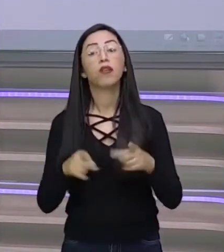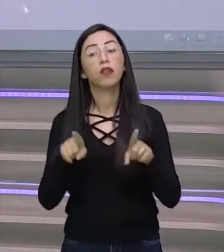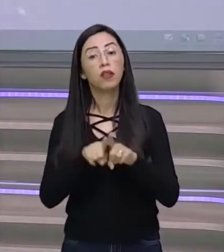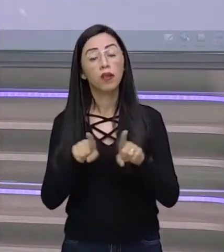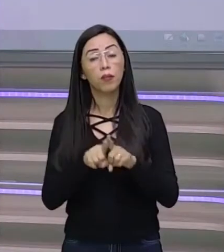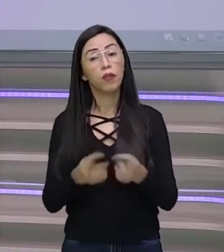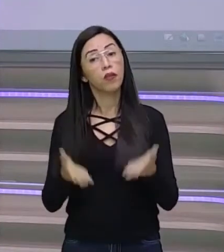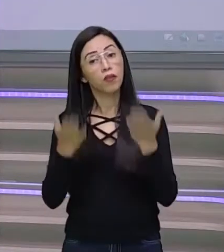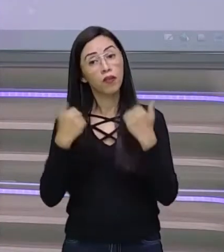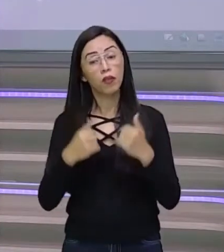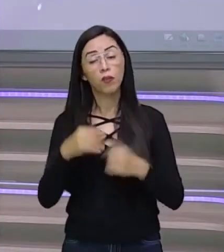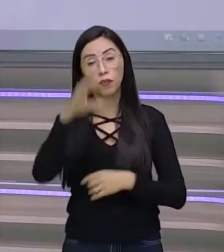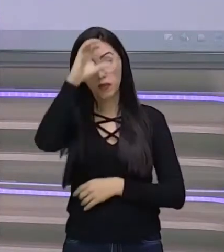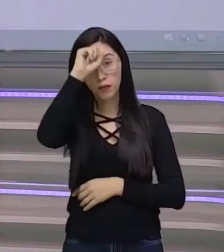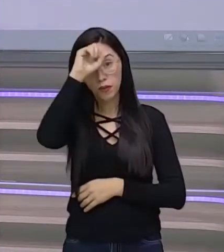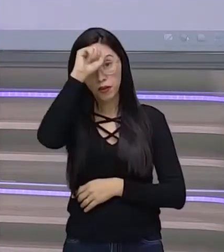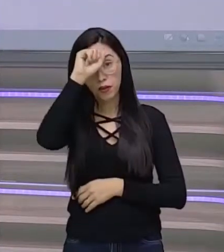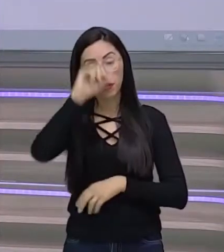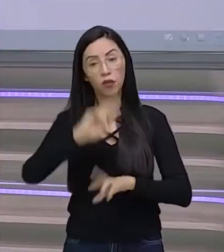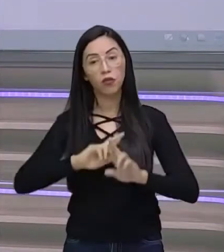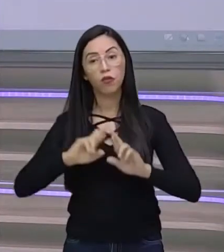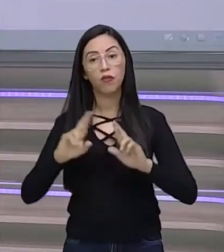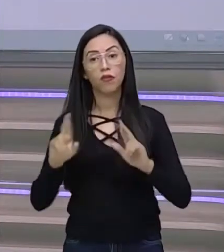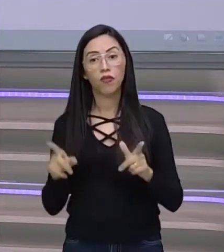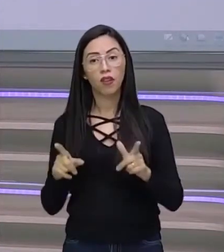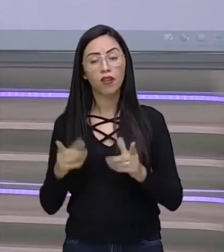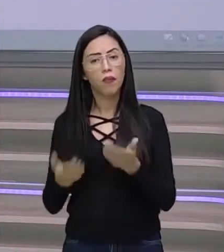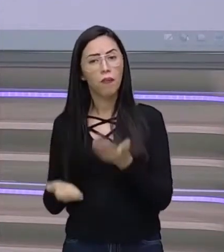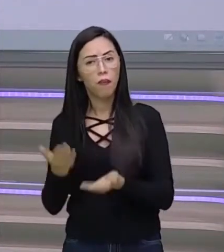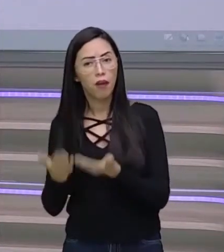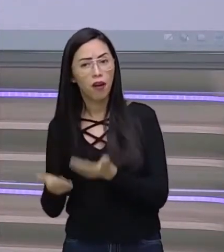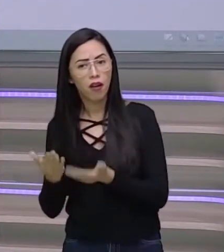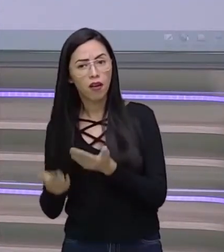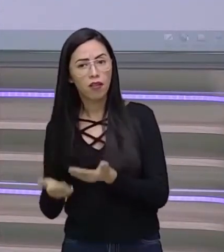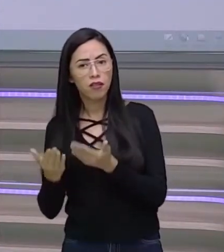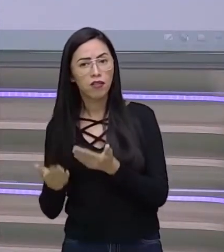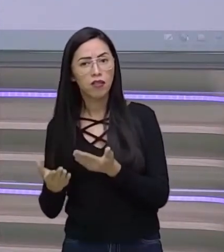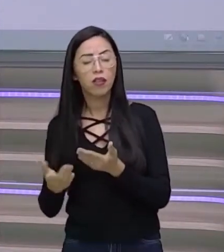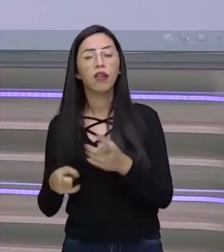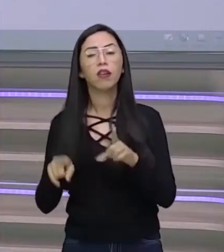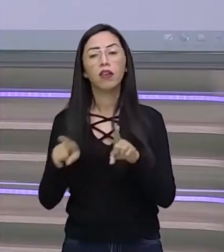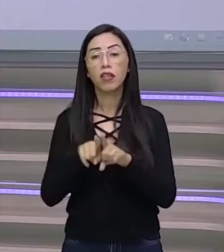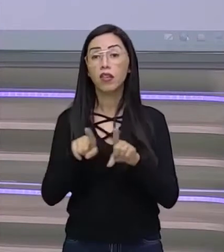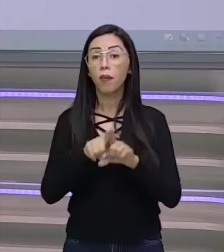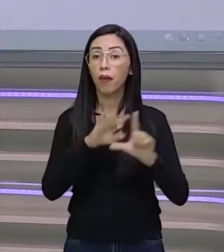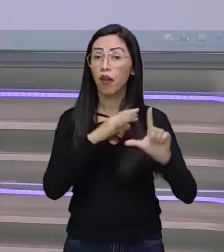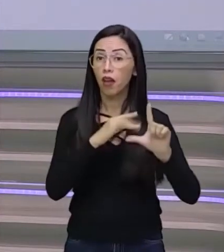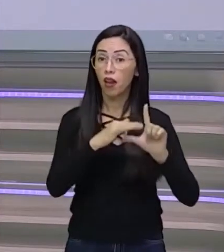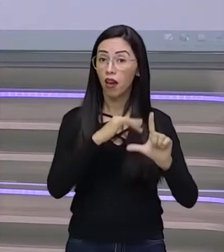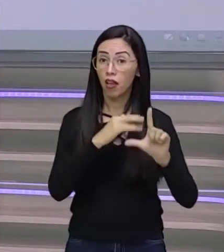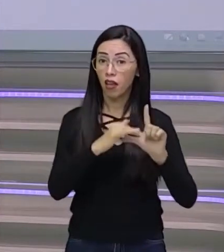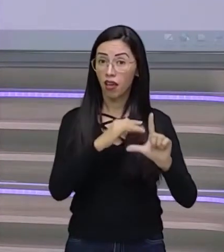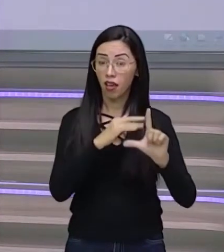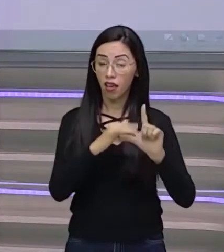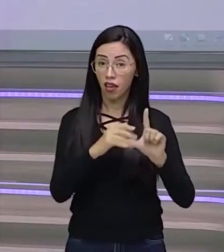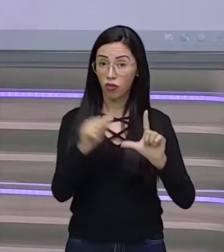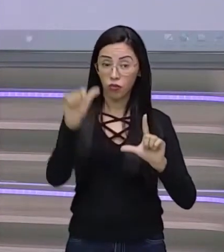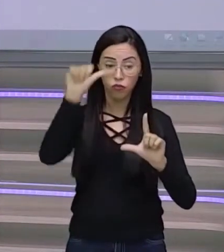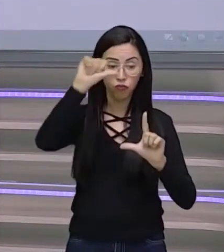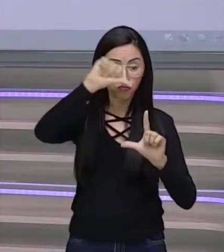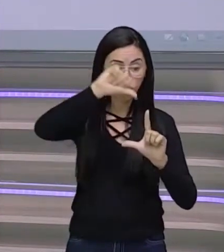aprender a diferença de medir massa e medir. E por que medir? E como se mede líquidos? Usando o quê?